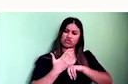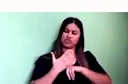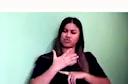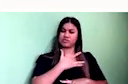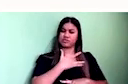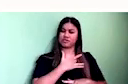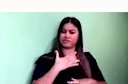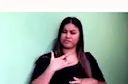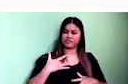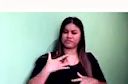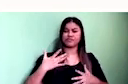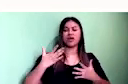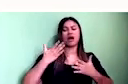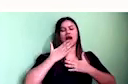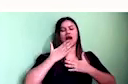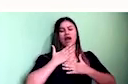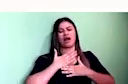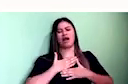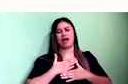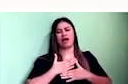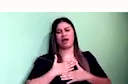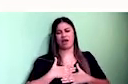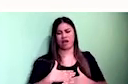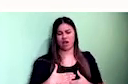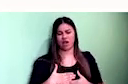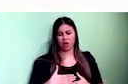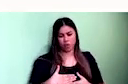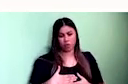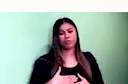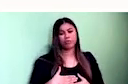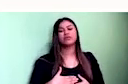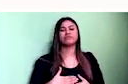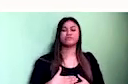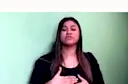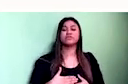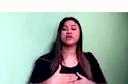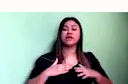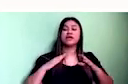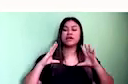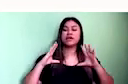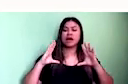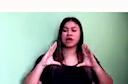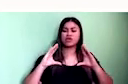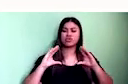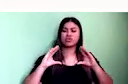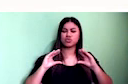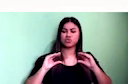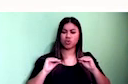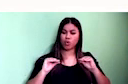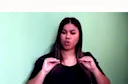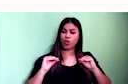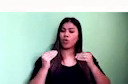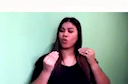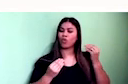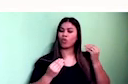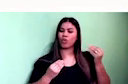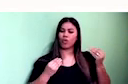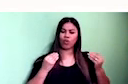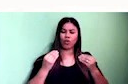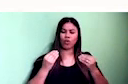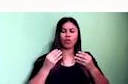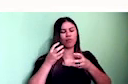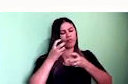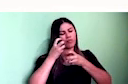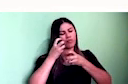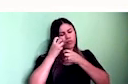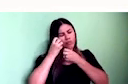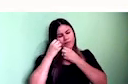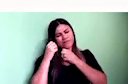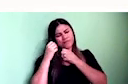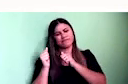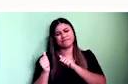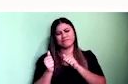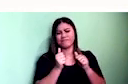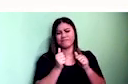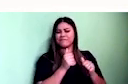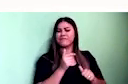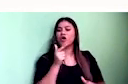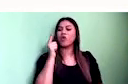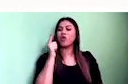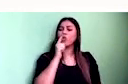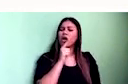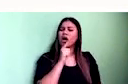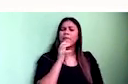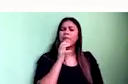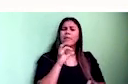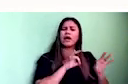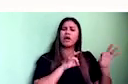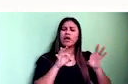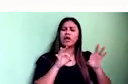como a acalmar e, consequentemente, na entrada da noite, você já vai baixar ali os ânimos e ajuda a dormir, tá bom? Como que a gente prepara?